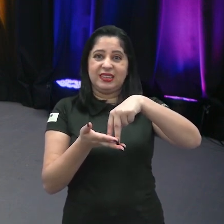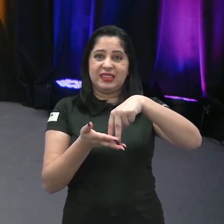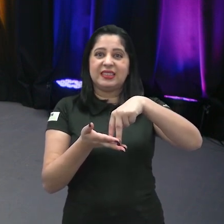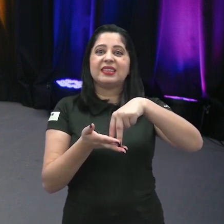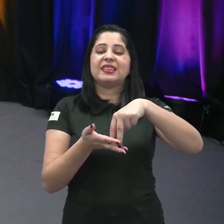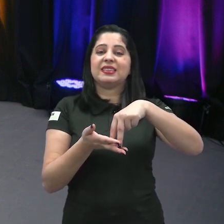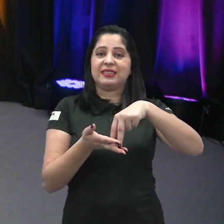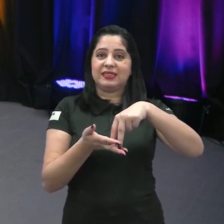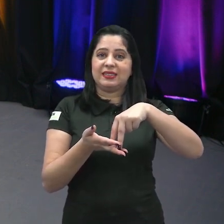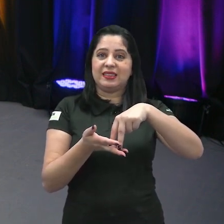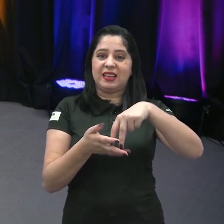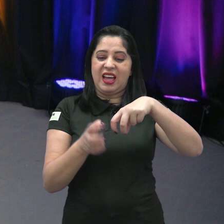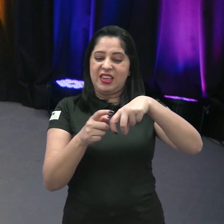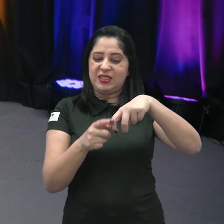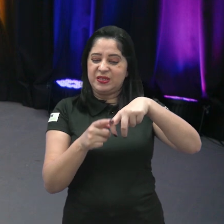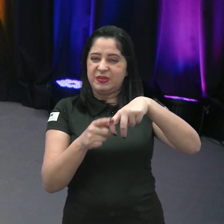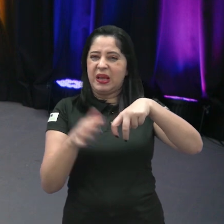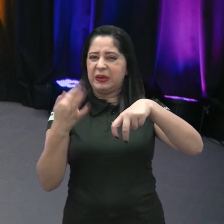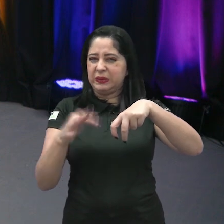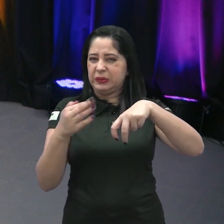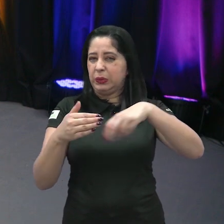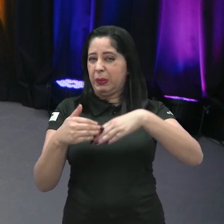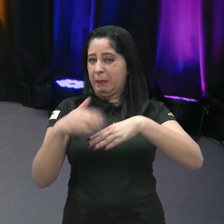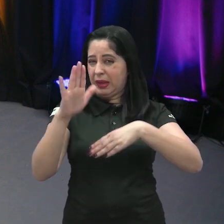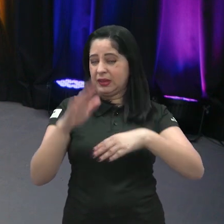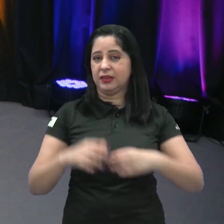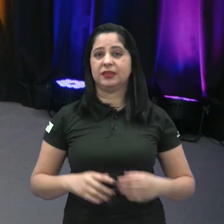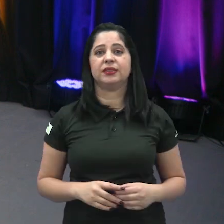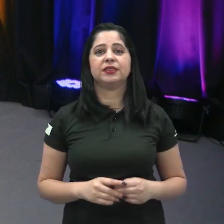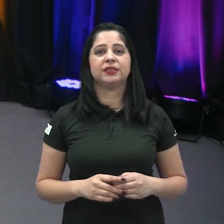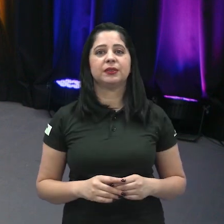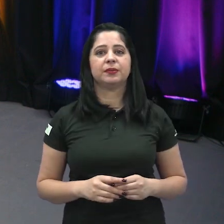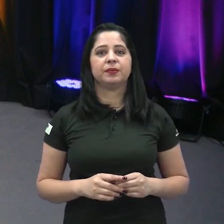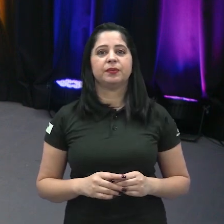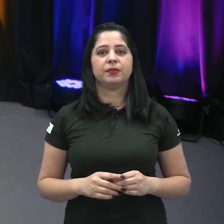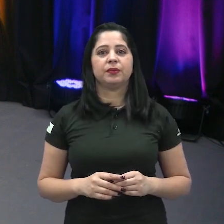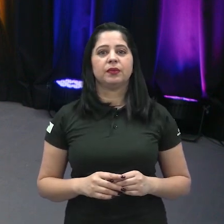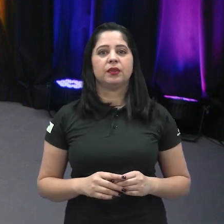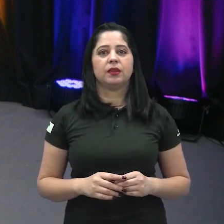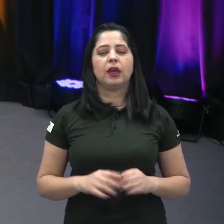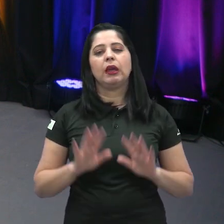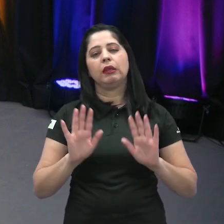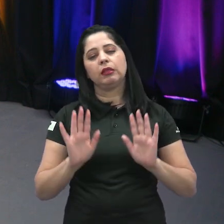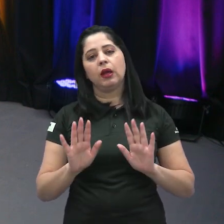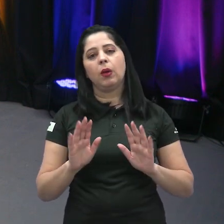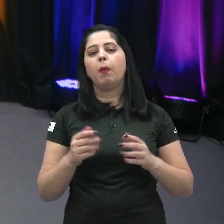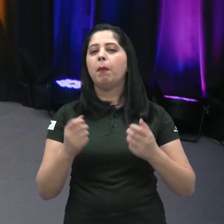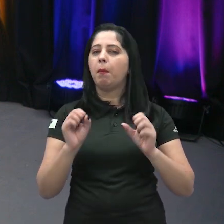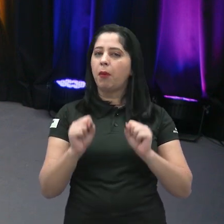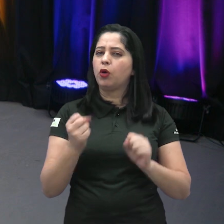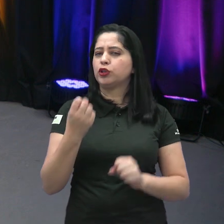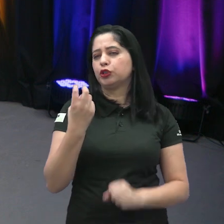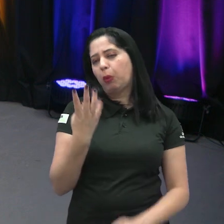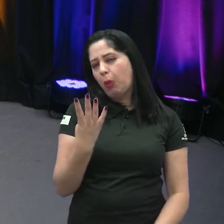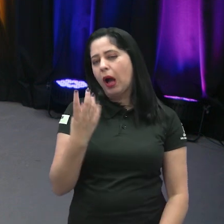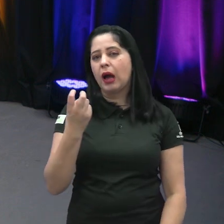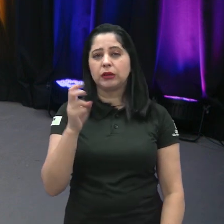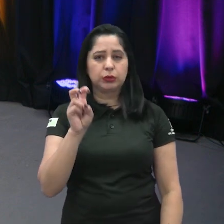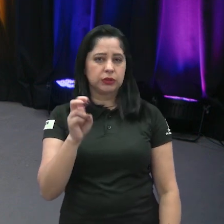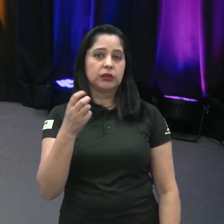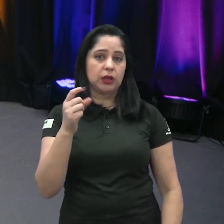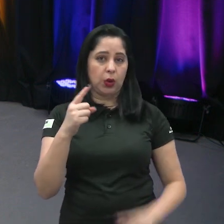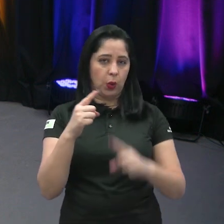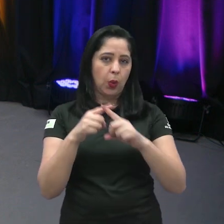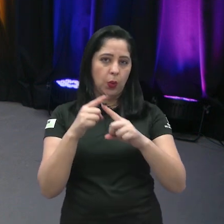automaticamente essa carga ela vai pro teu joelho e você vai sentir essa dor. Fazer esse exercício aqui em média de umas 4 vezes,